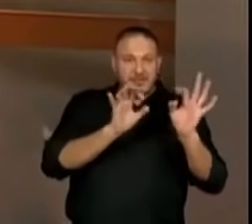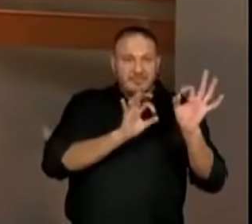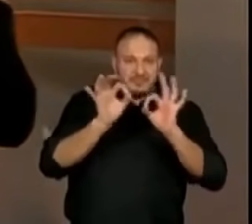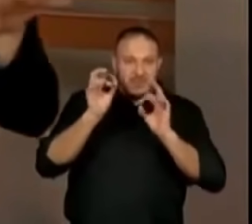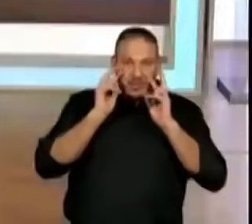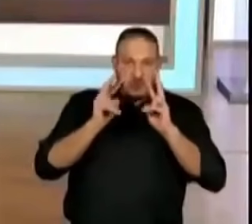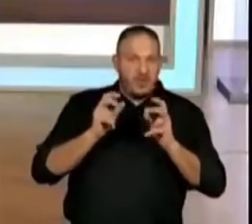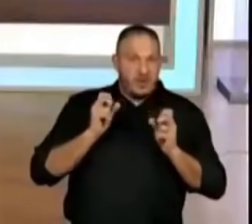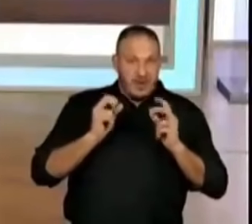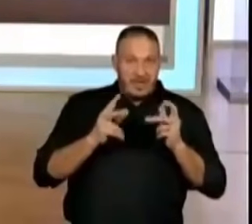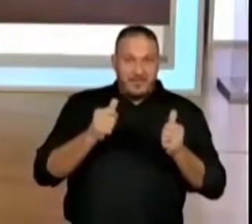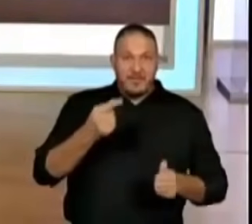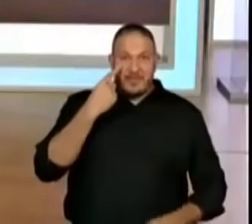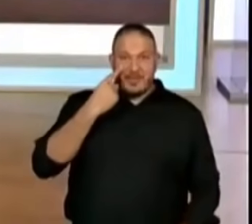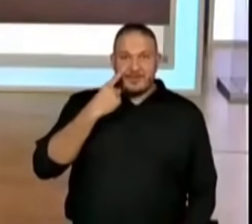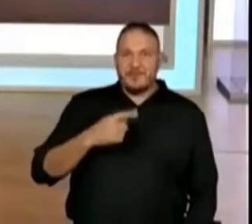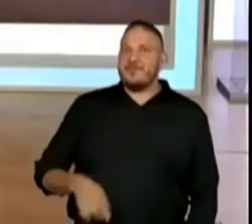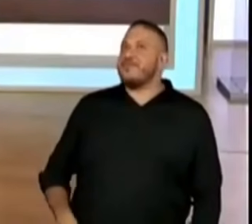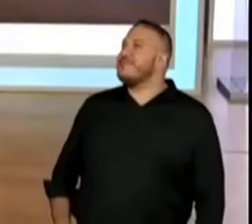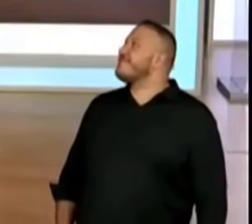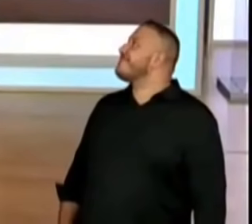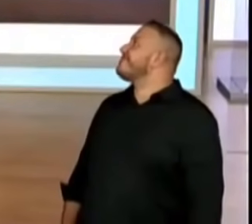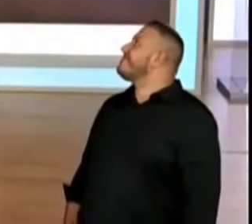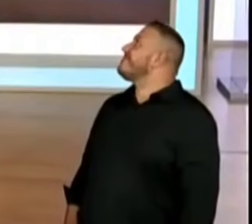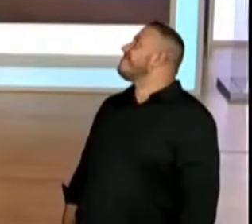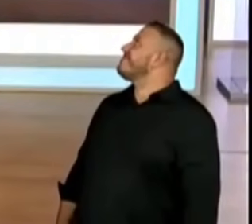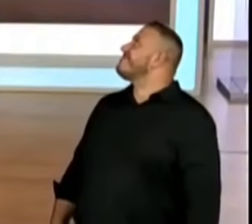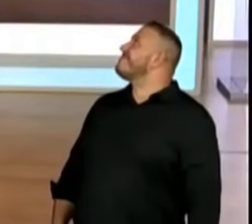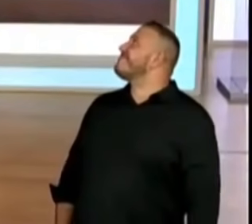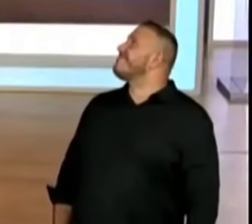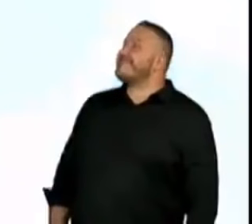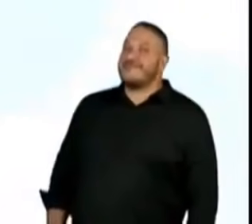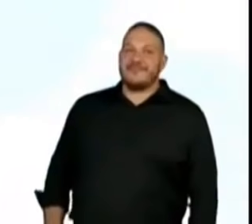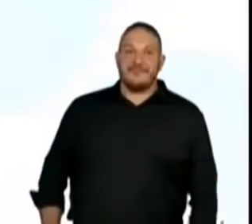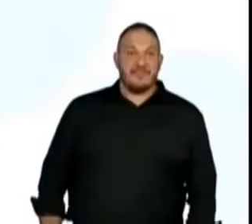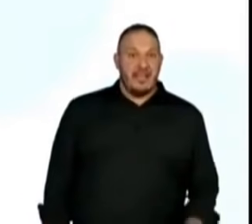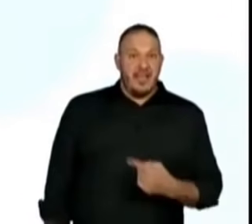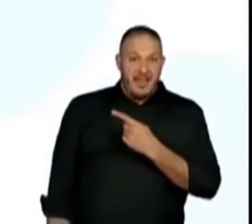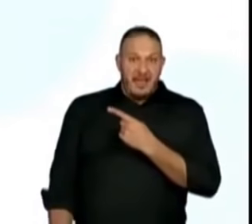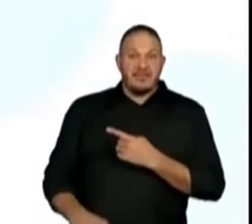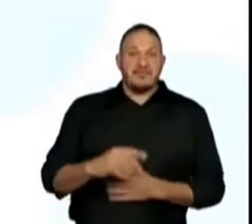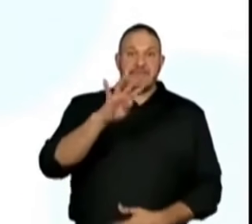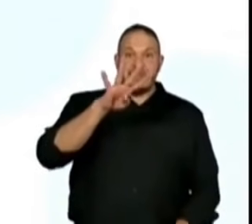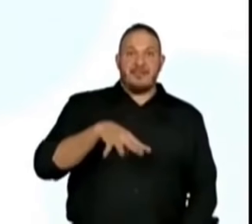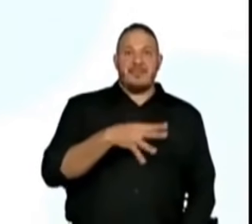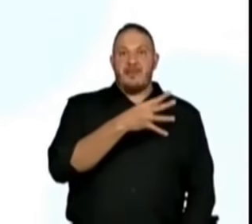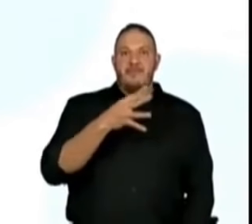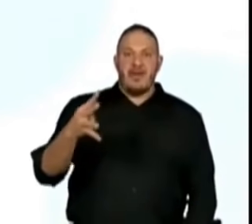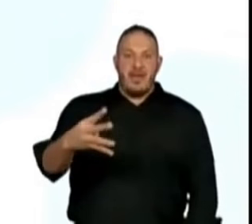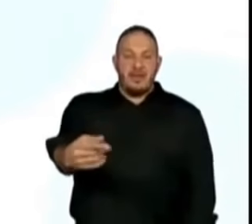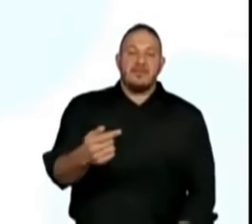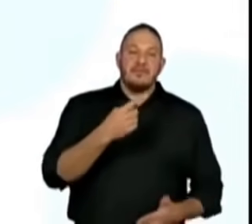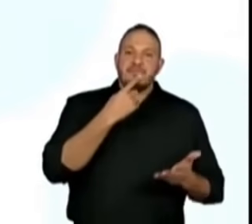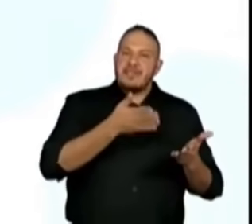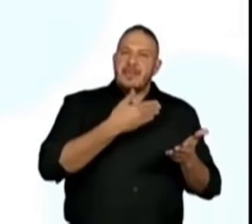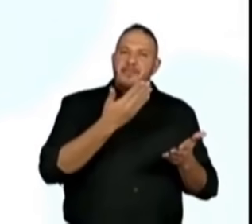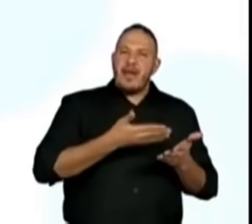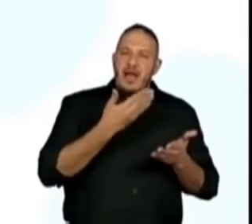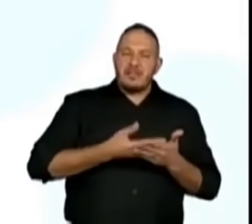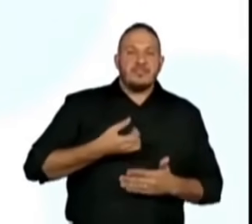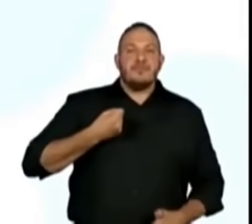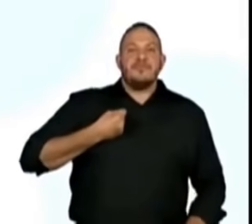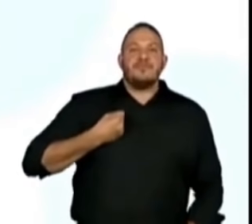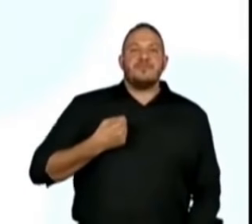comentando sobre ela, tá? Vamos lá? Então, essa tabela está na página